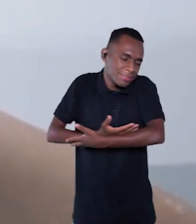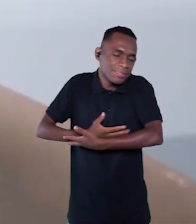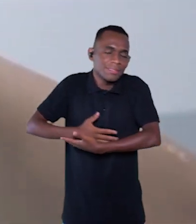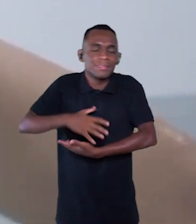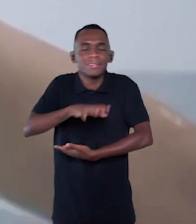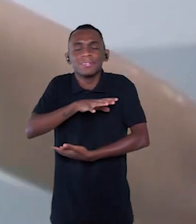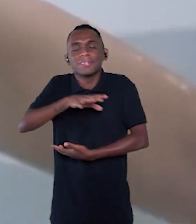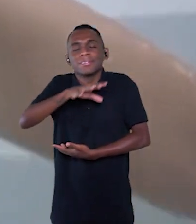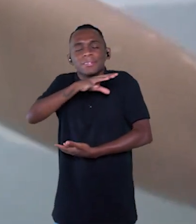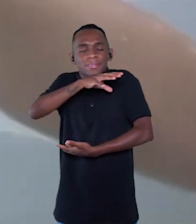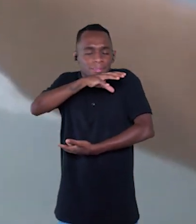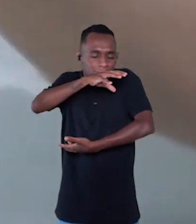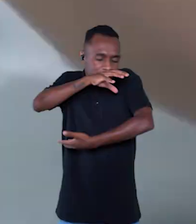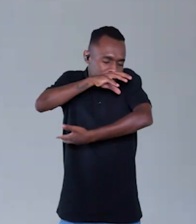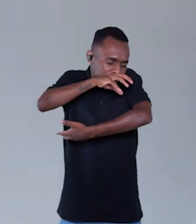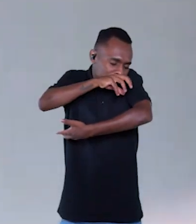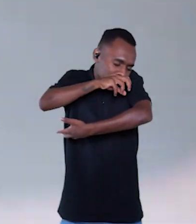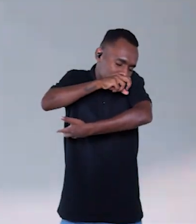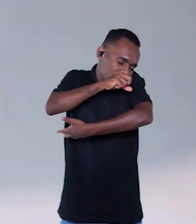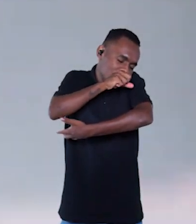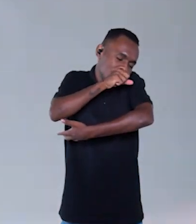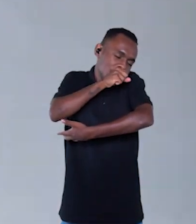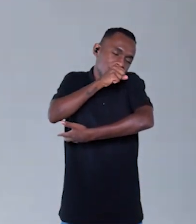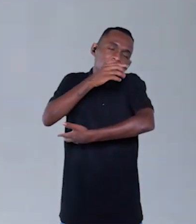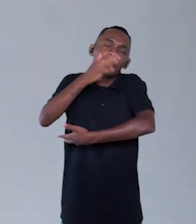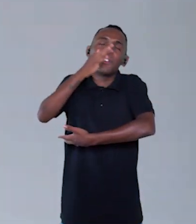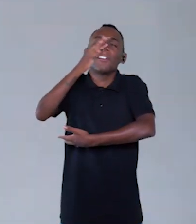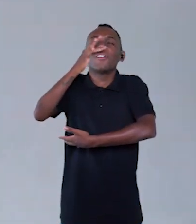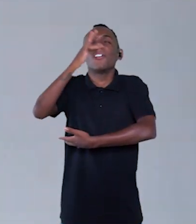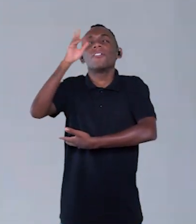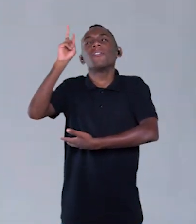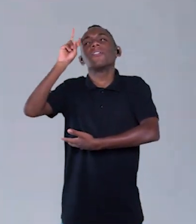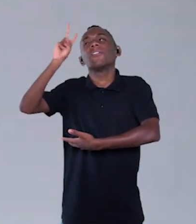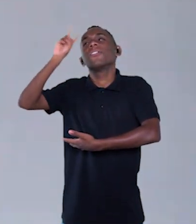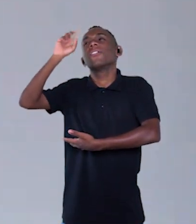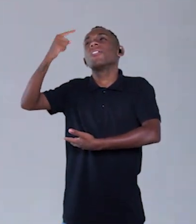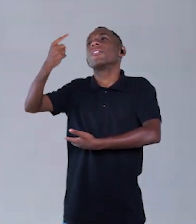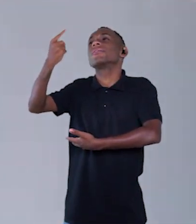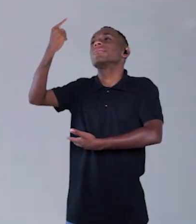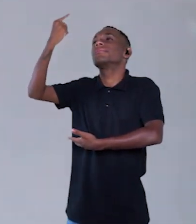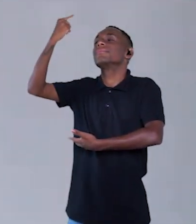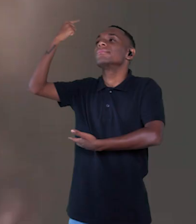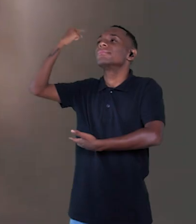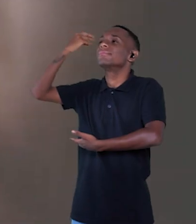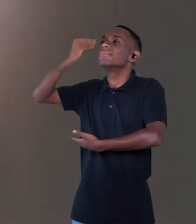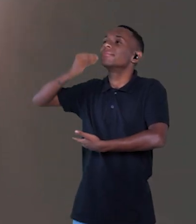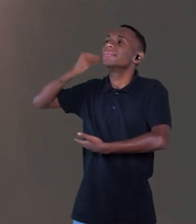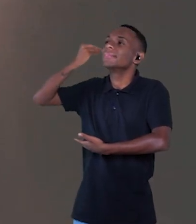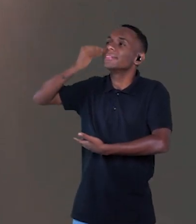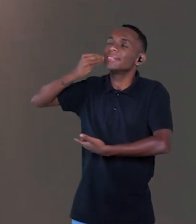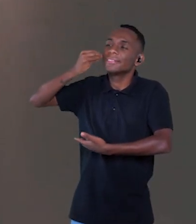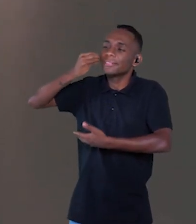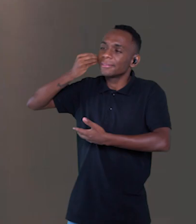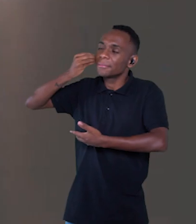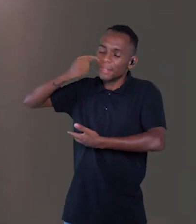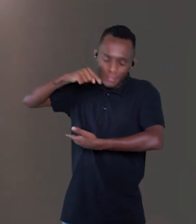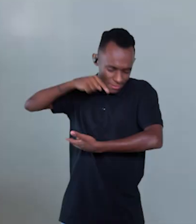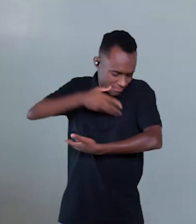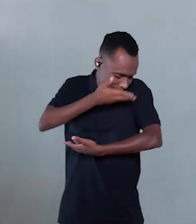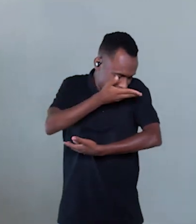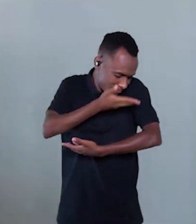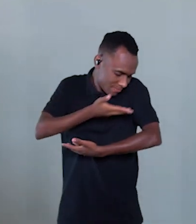Eu vou respirar o teu cheiro de flor, viver o que for